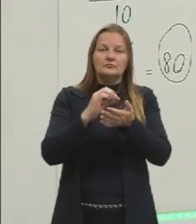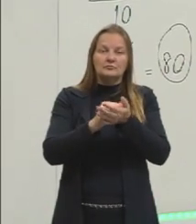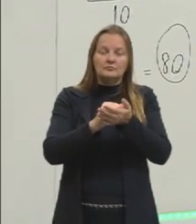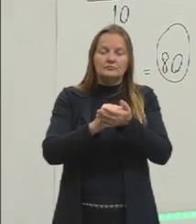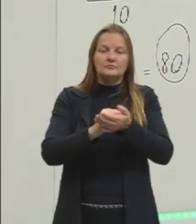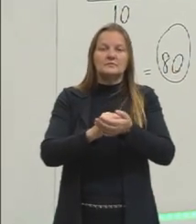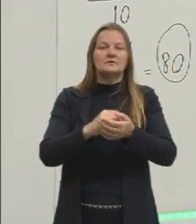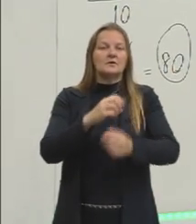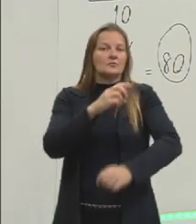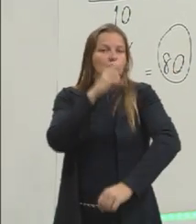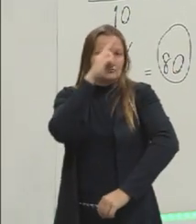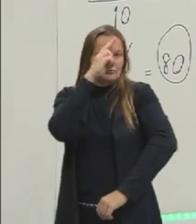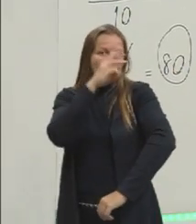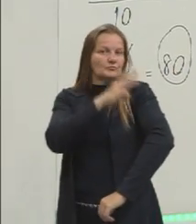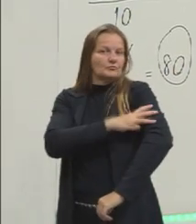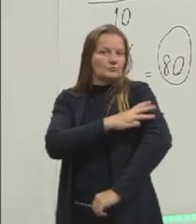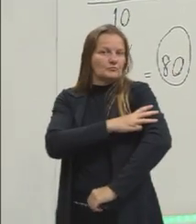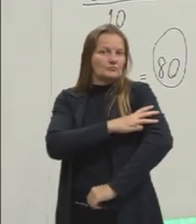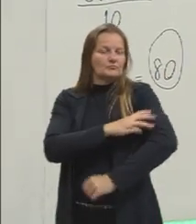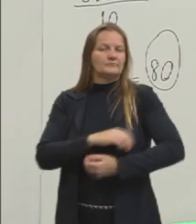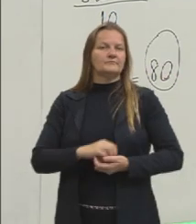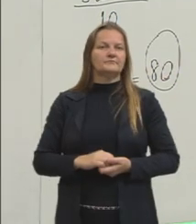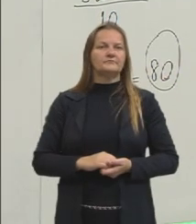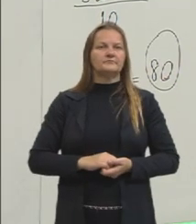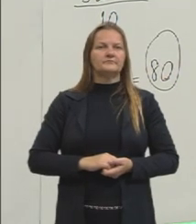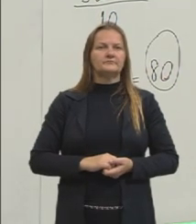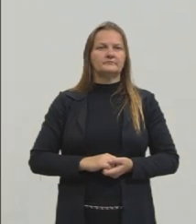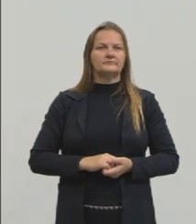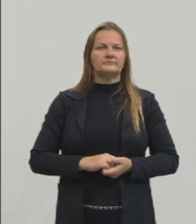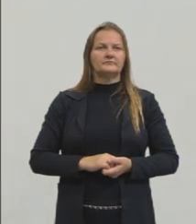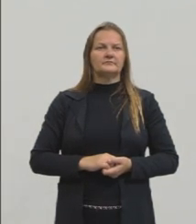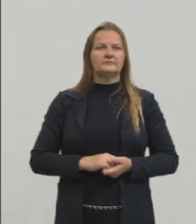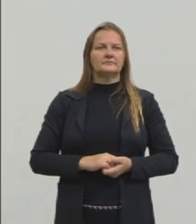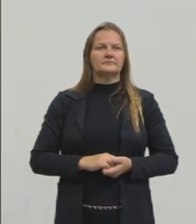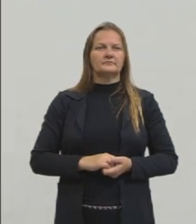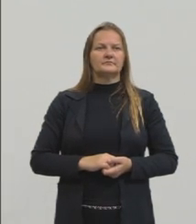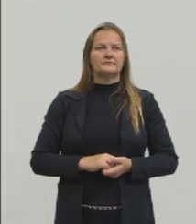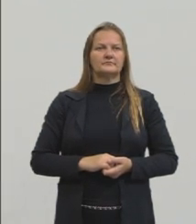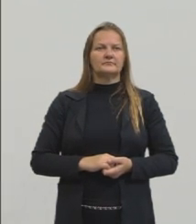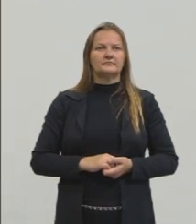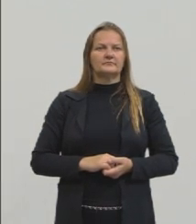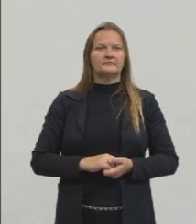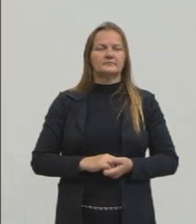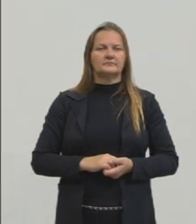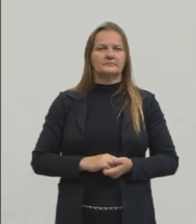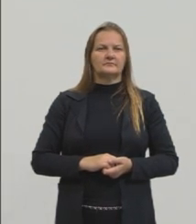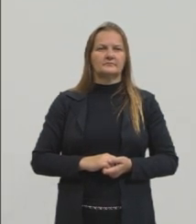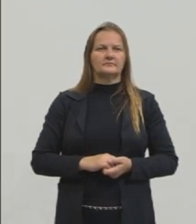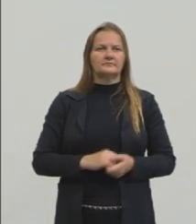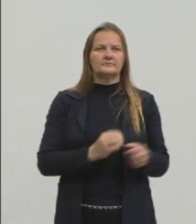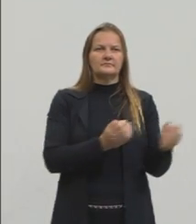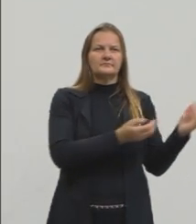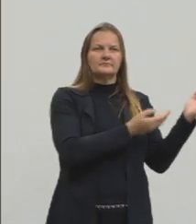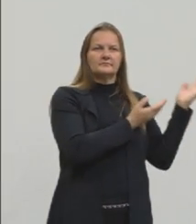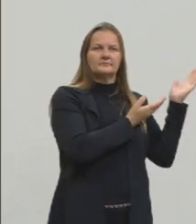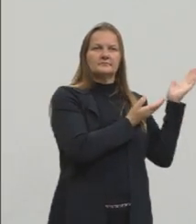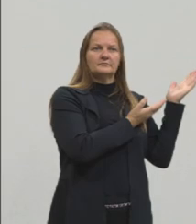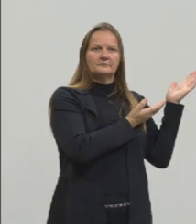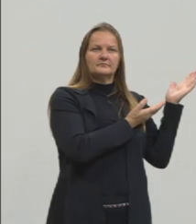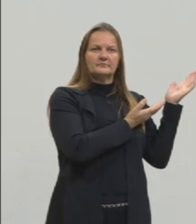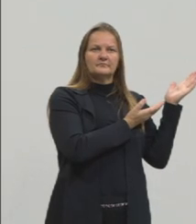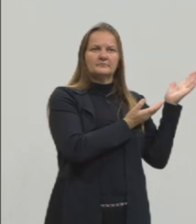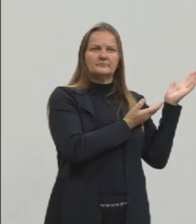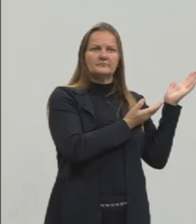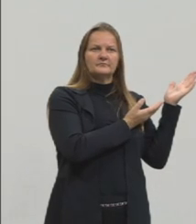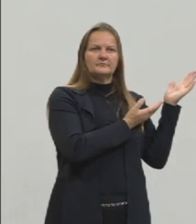série calculando isso eu tenho vinte por cento estão de 250 Claro